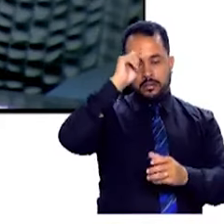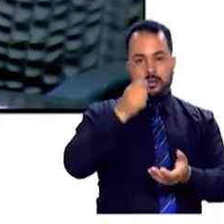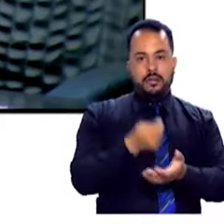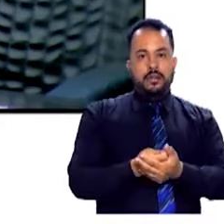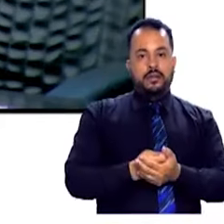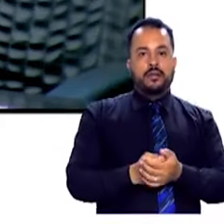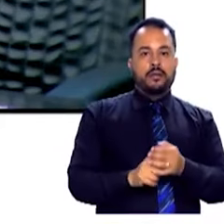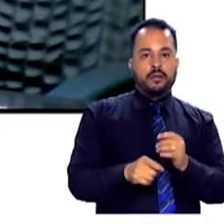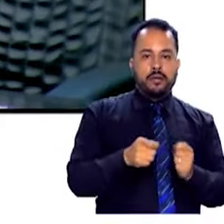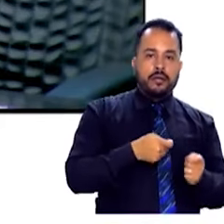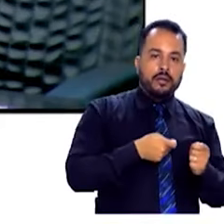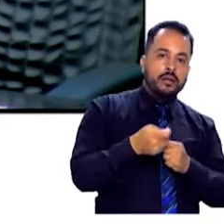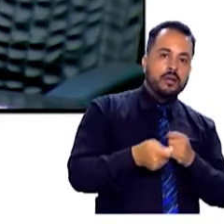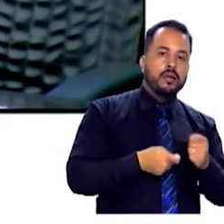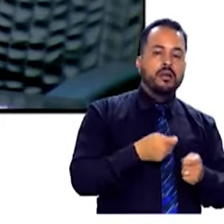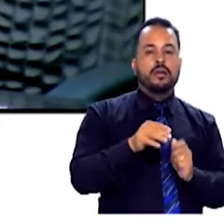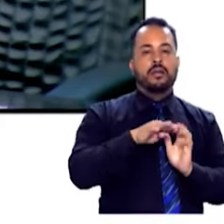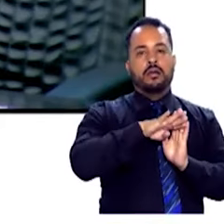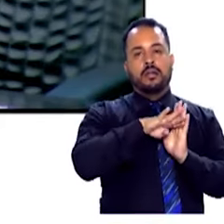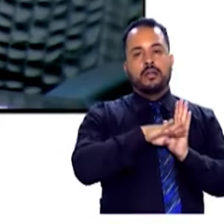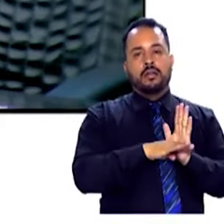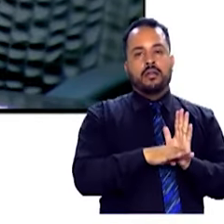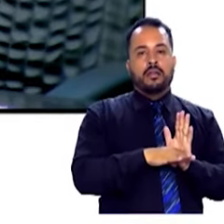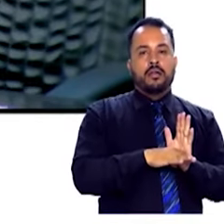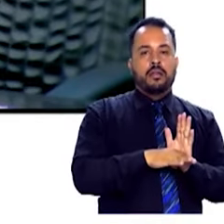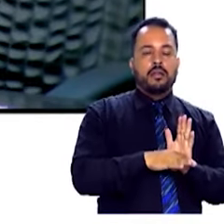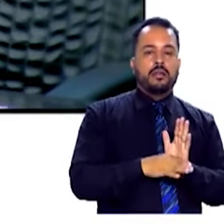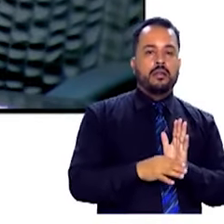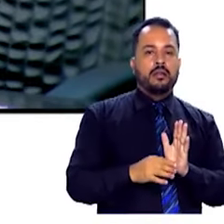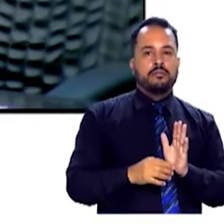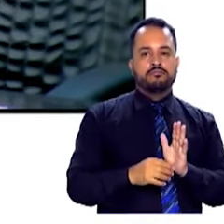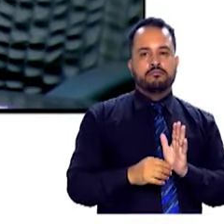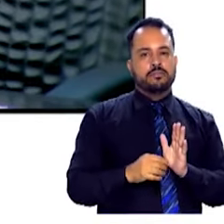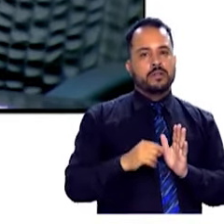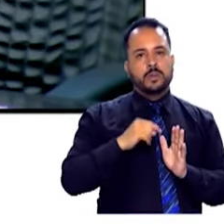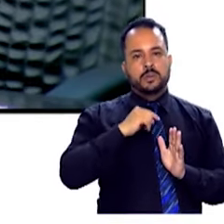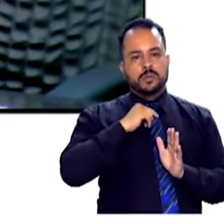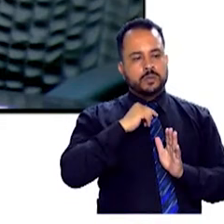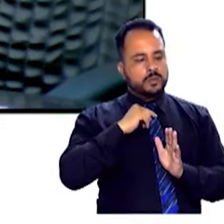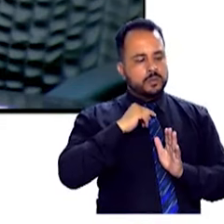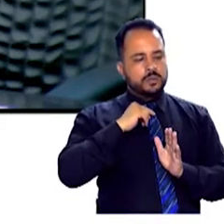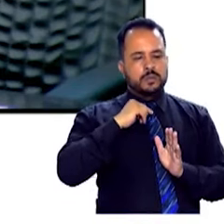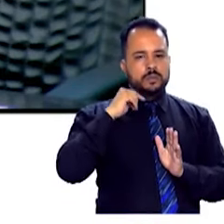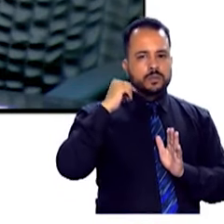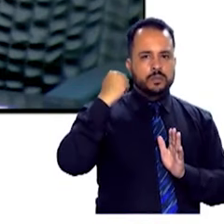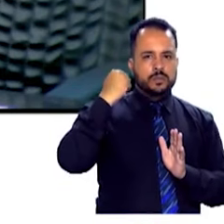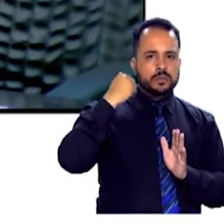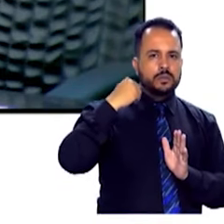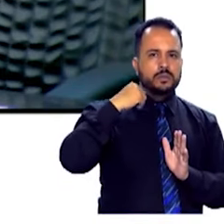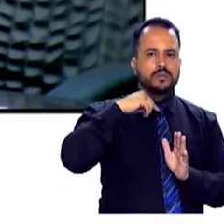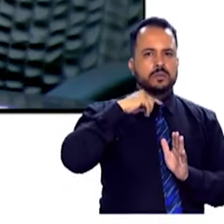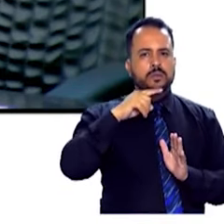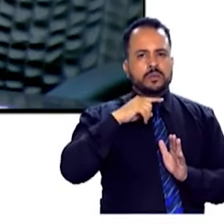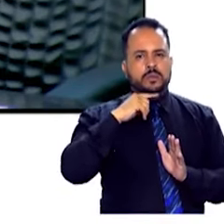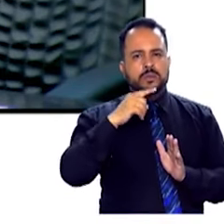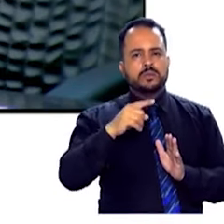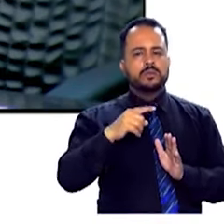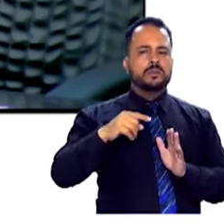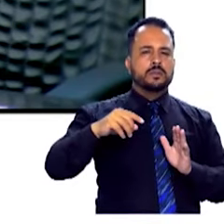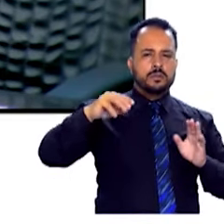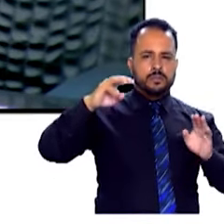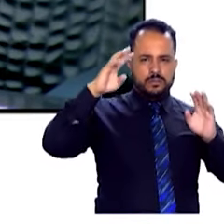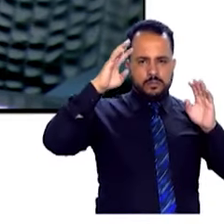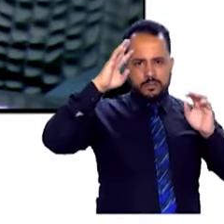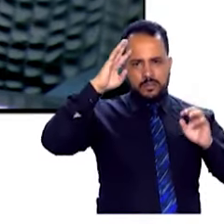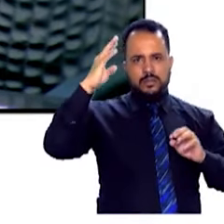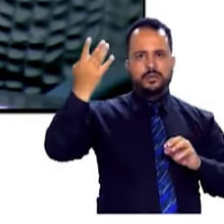mas são insuficientes eles não deram conta de de resolver a questão do acesso e portanto O legislador e a experiência